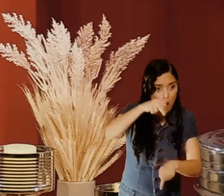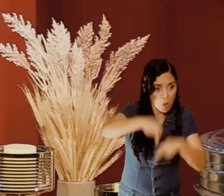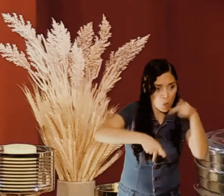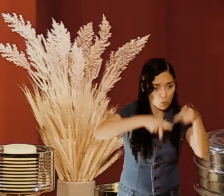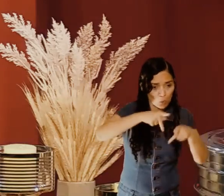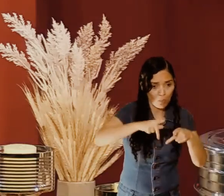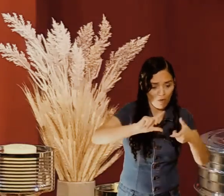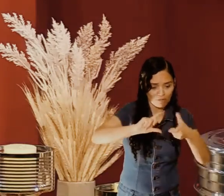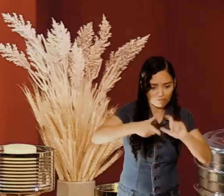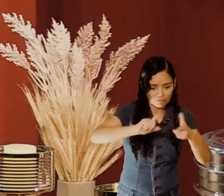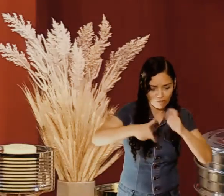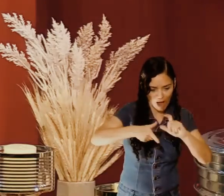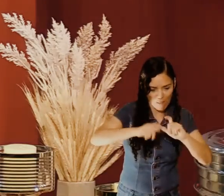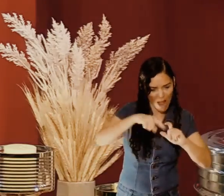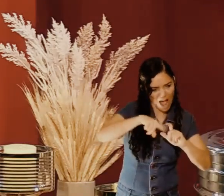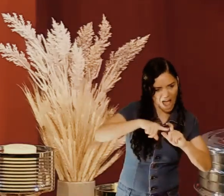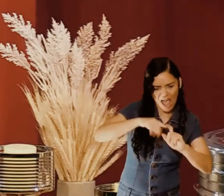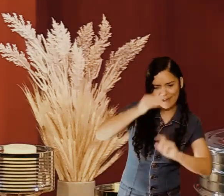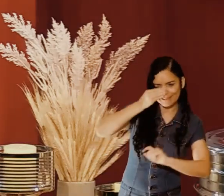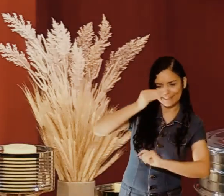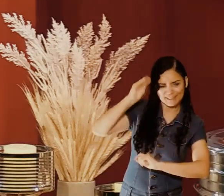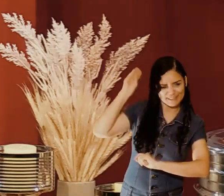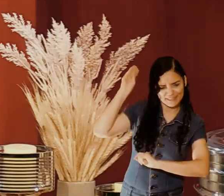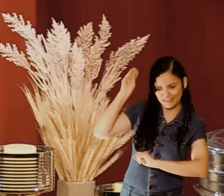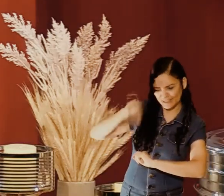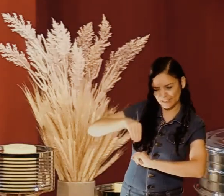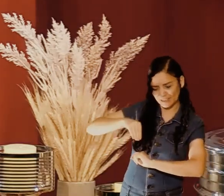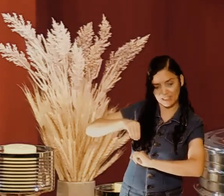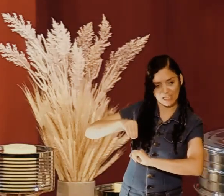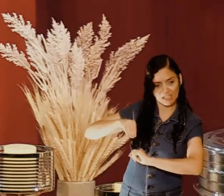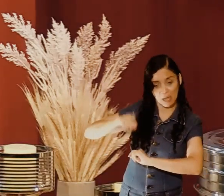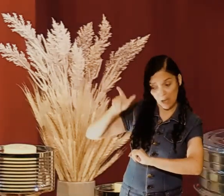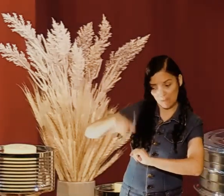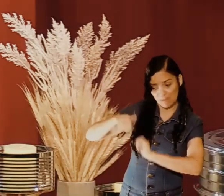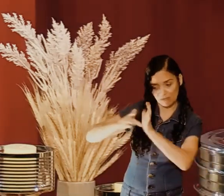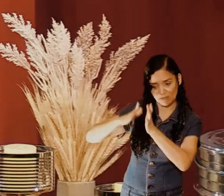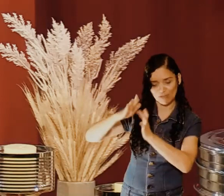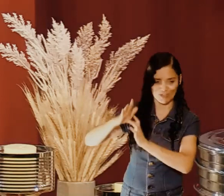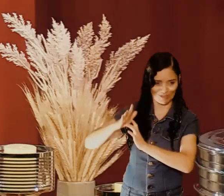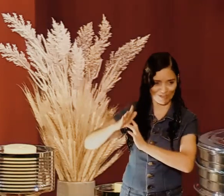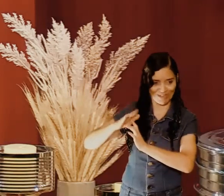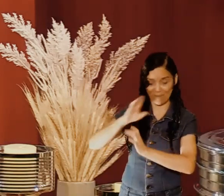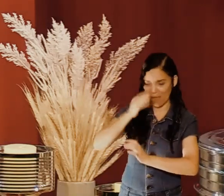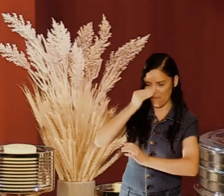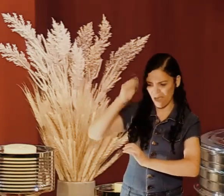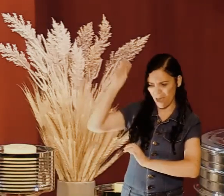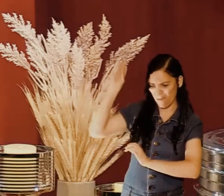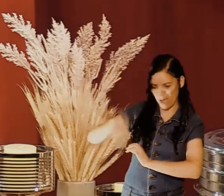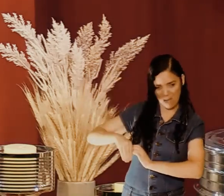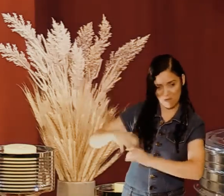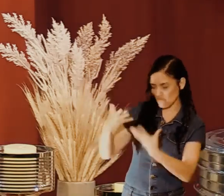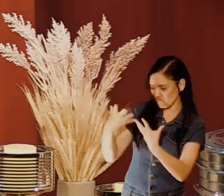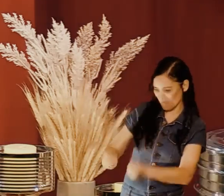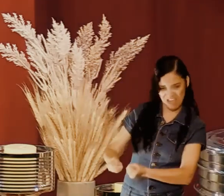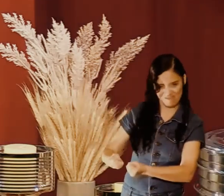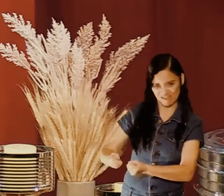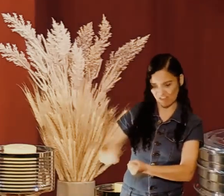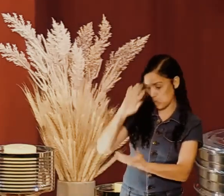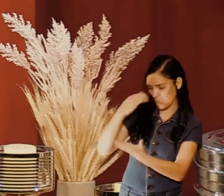Nós fomos chamados para receber o Salvador. Os seus, que o texto vai dizer, os